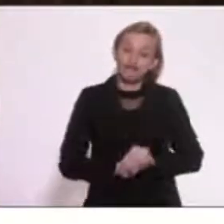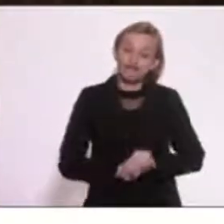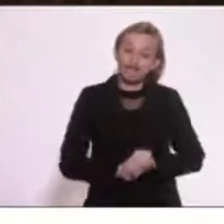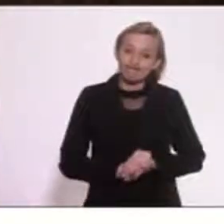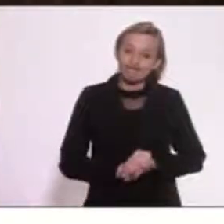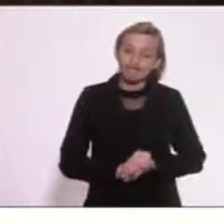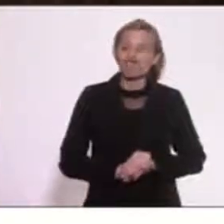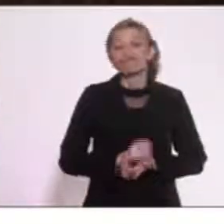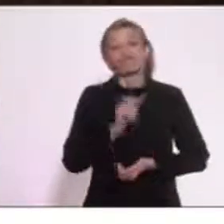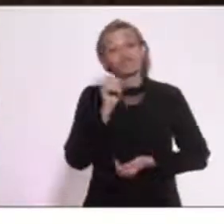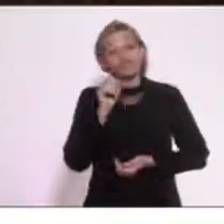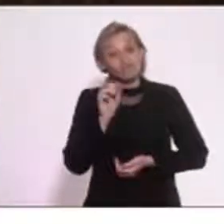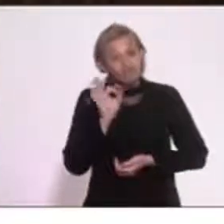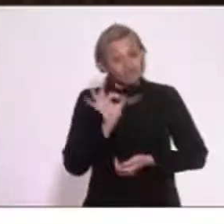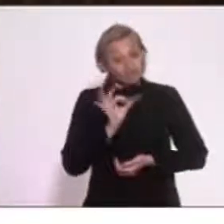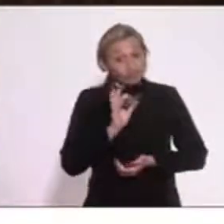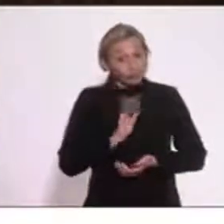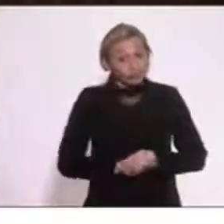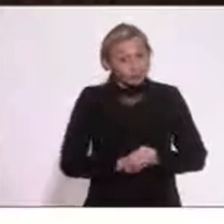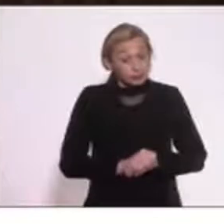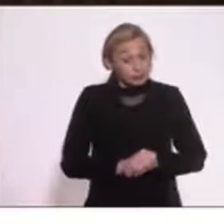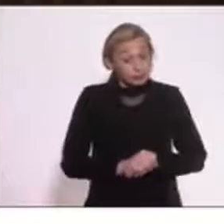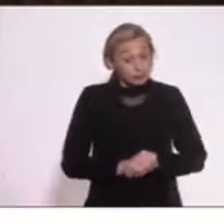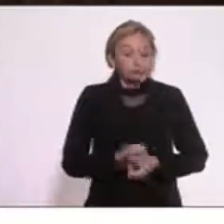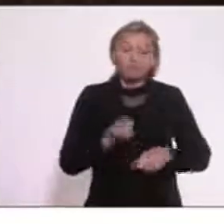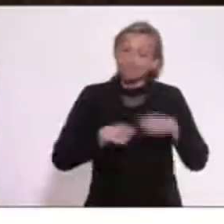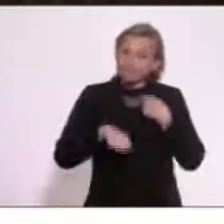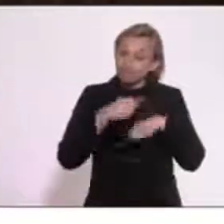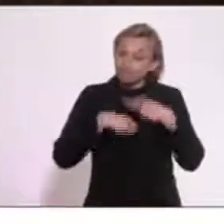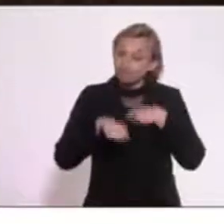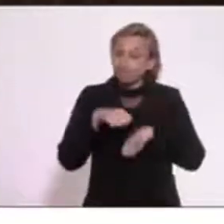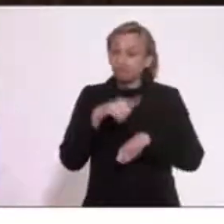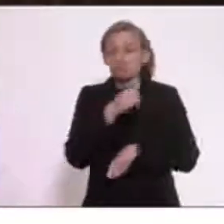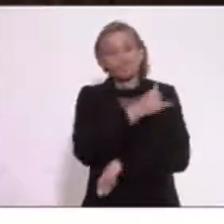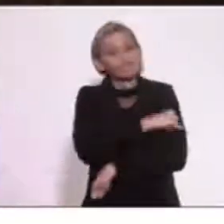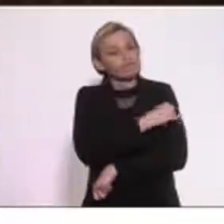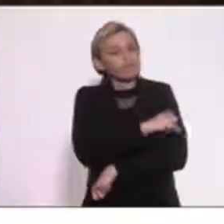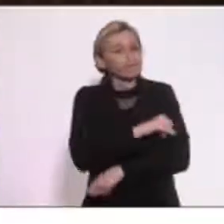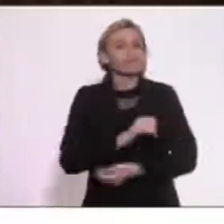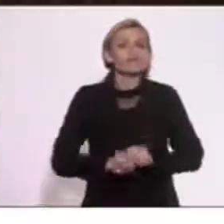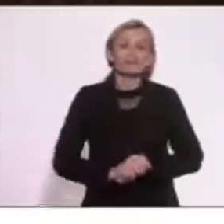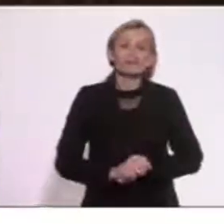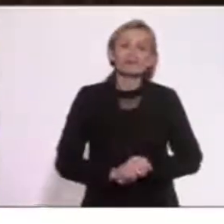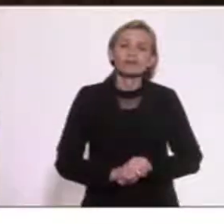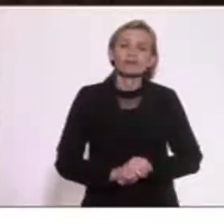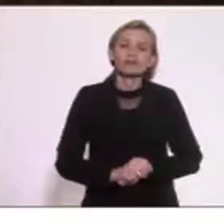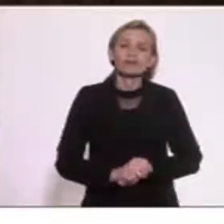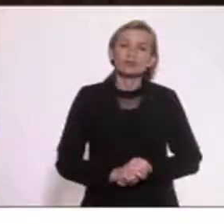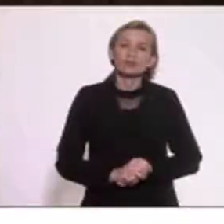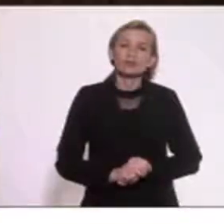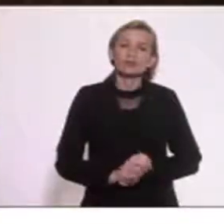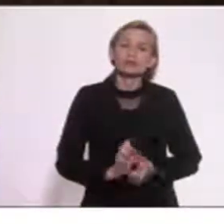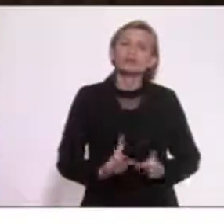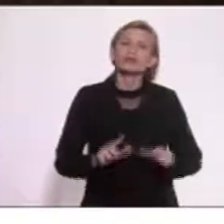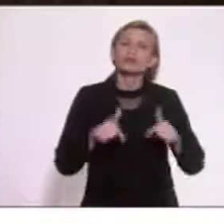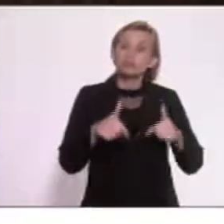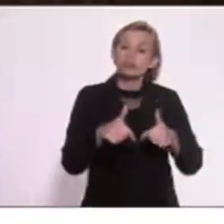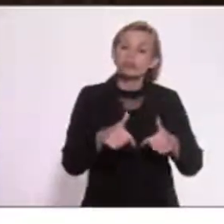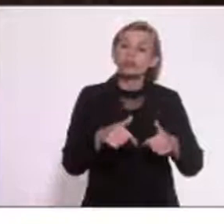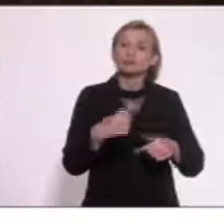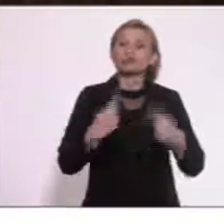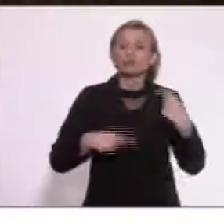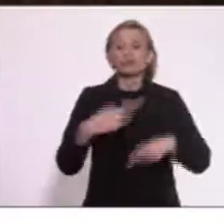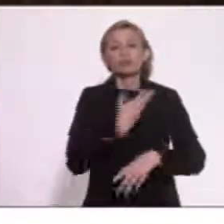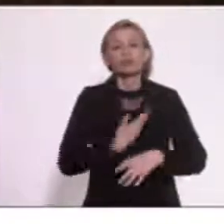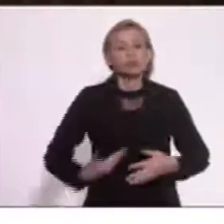E é claro, a administração do Rio de Janeiro se dá através da colocação em prática de políticas públicas.